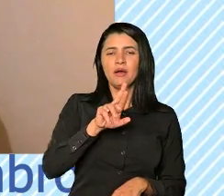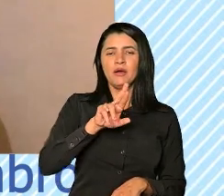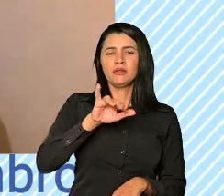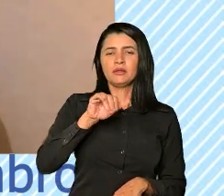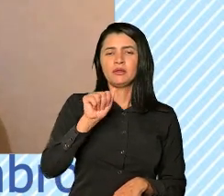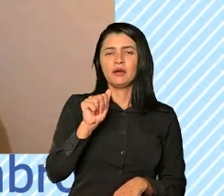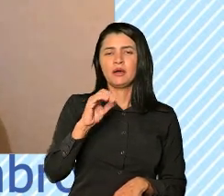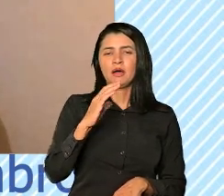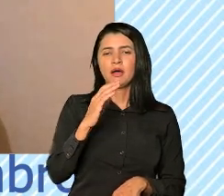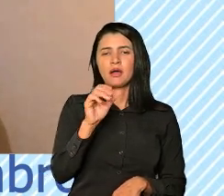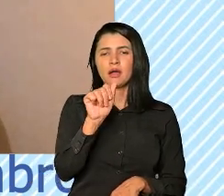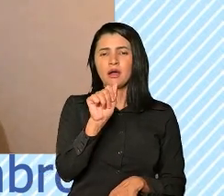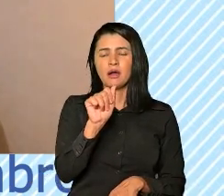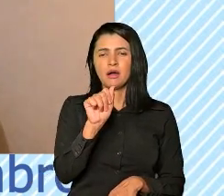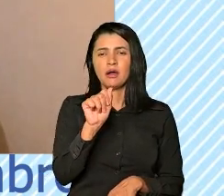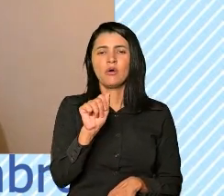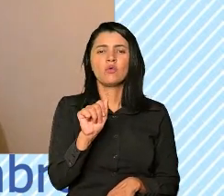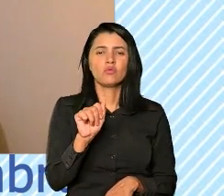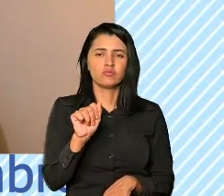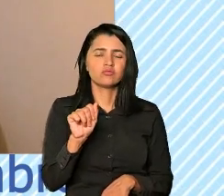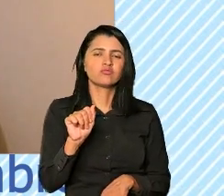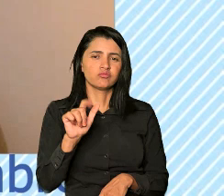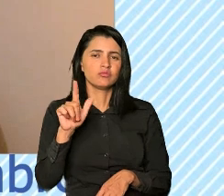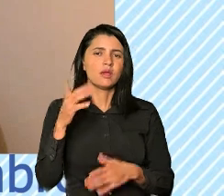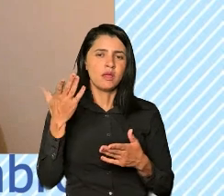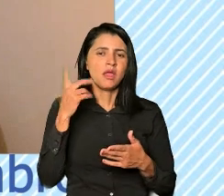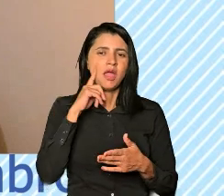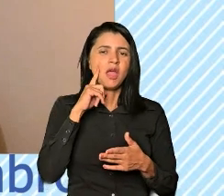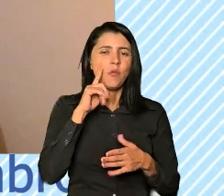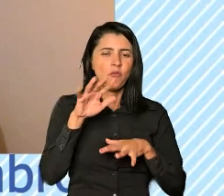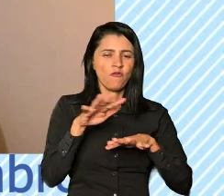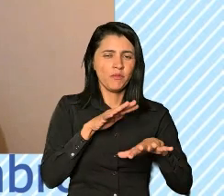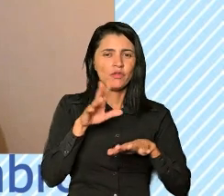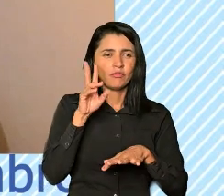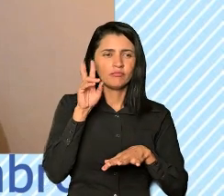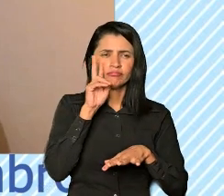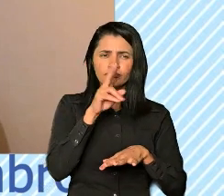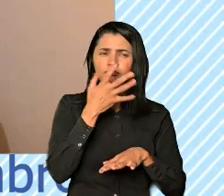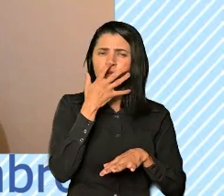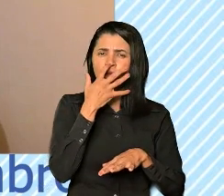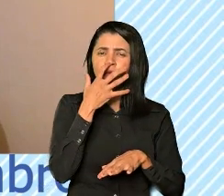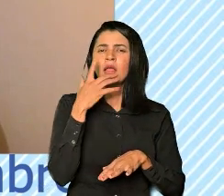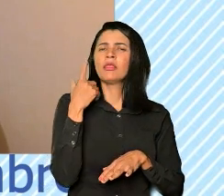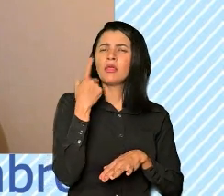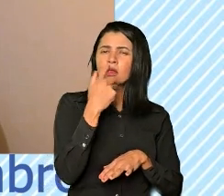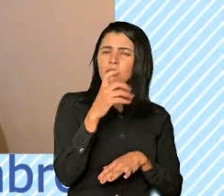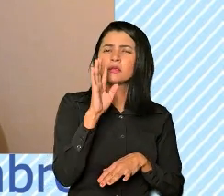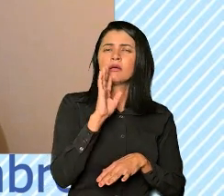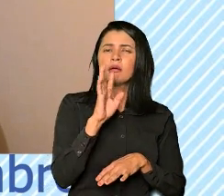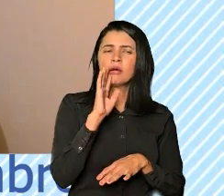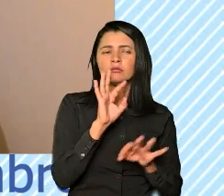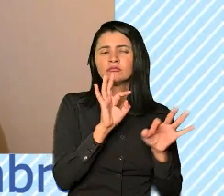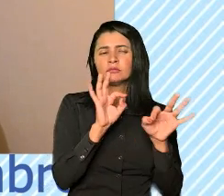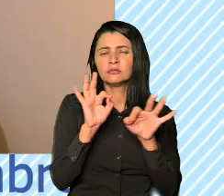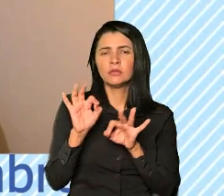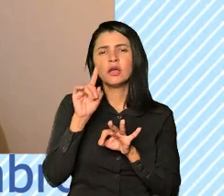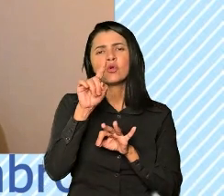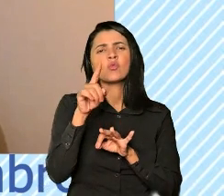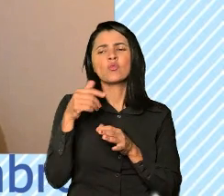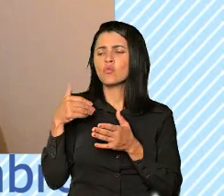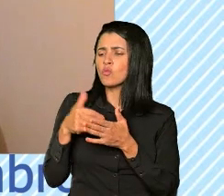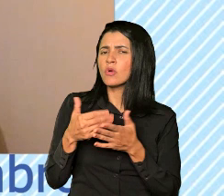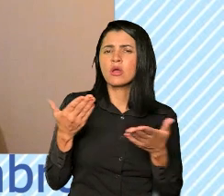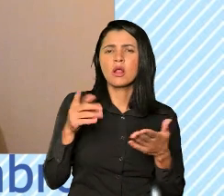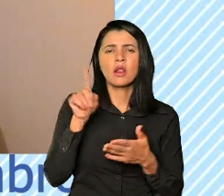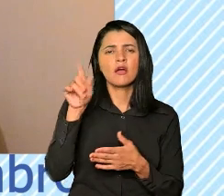um movimento que eu achei, há um tempo que eu acompanho, assim, que eu achei muito interessante para a gente discutir, que recentemente